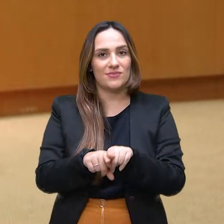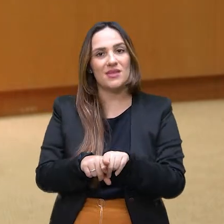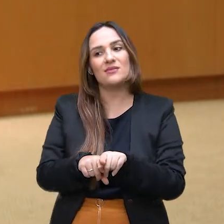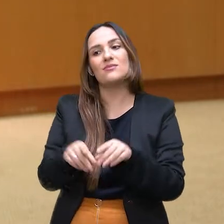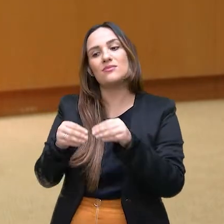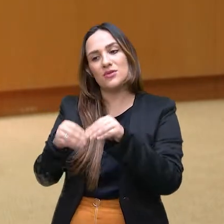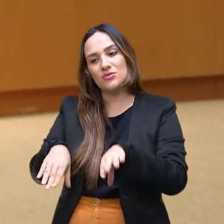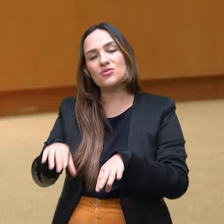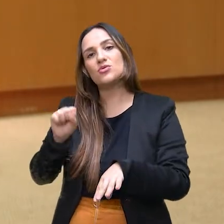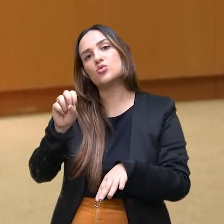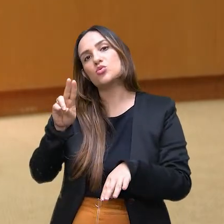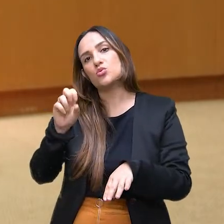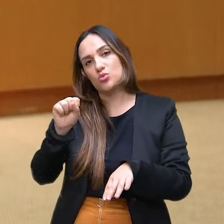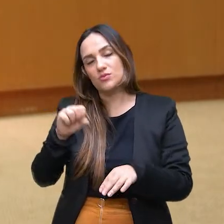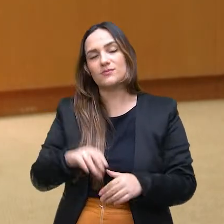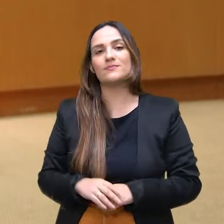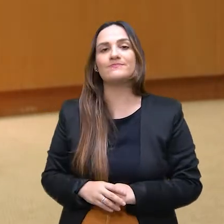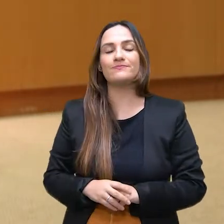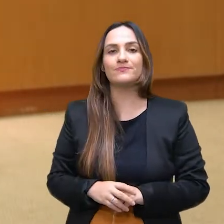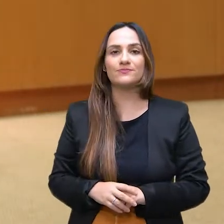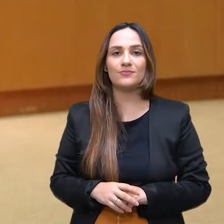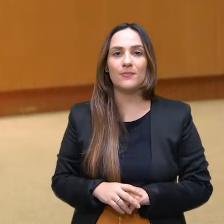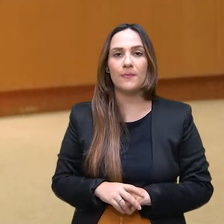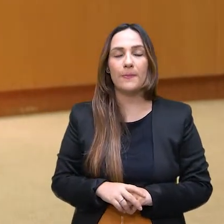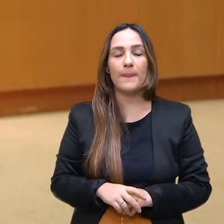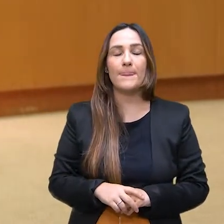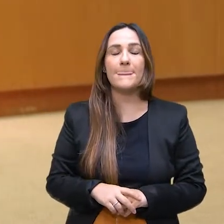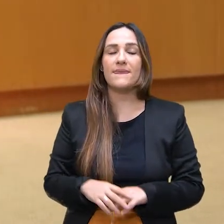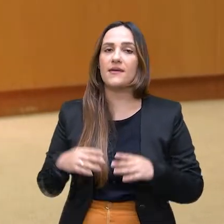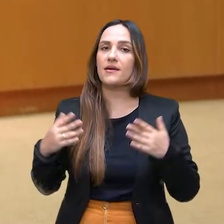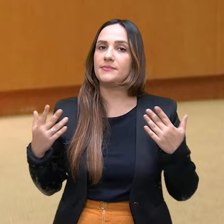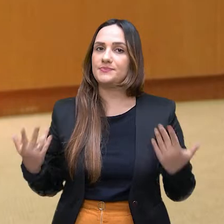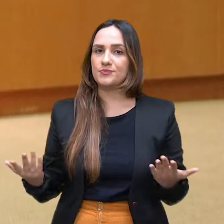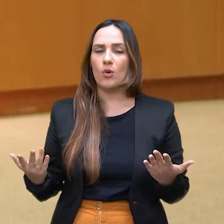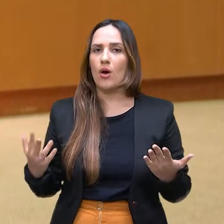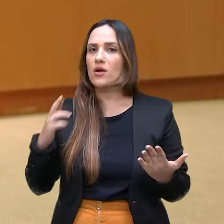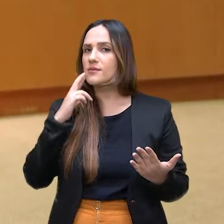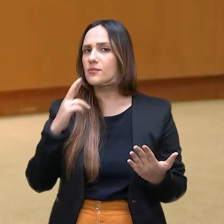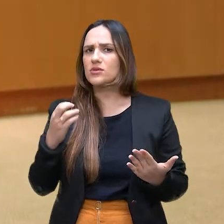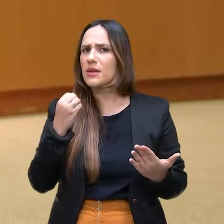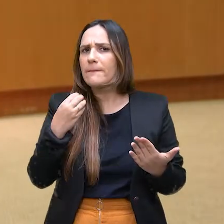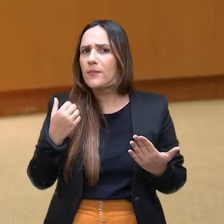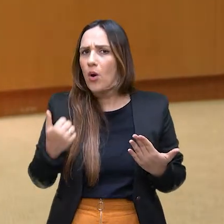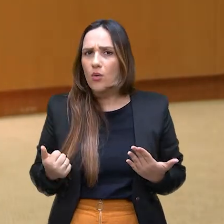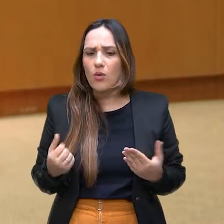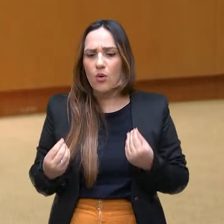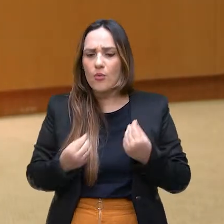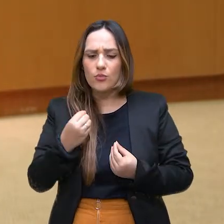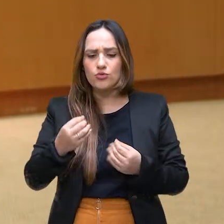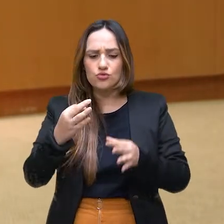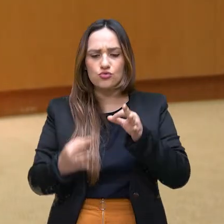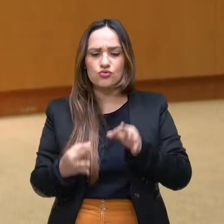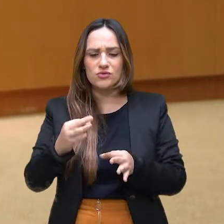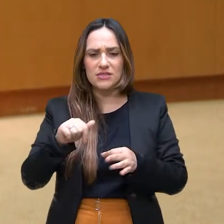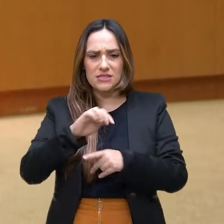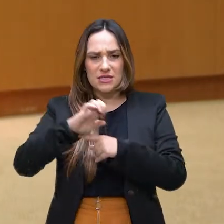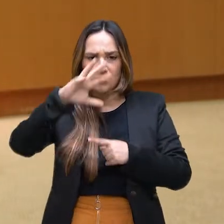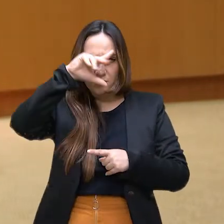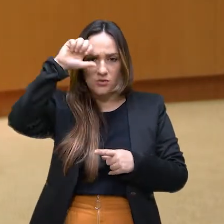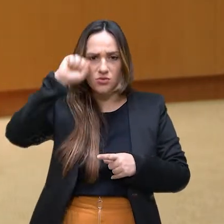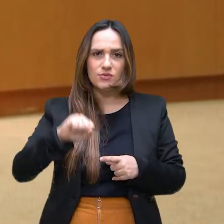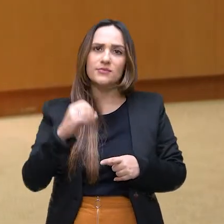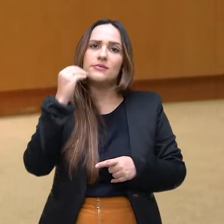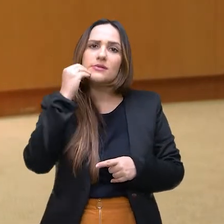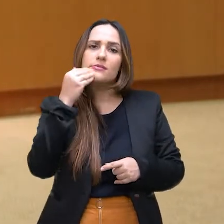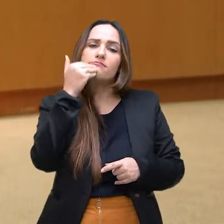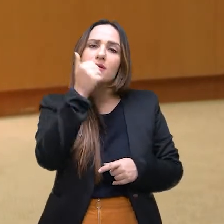do Sistema Único de Saúde, o SUS. Então, quais as soluções buscadas pela Justiça de Mato Grosso do